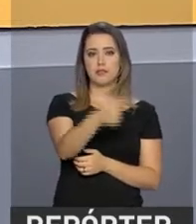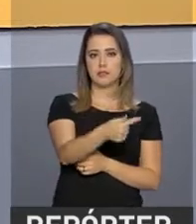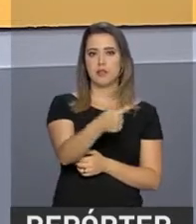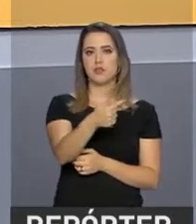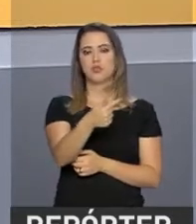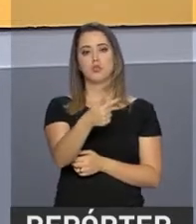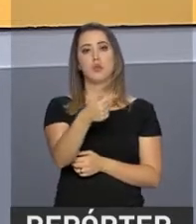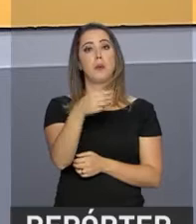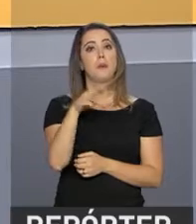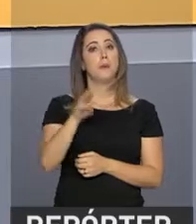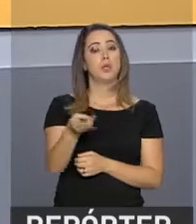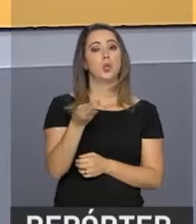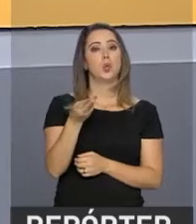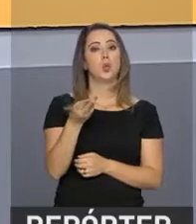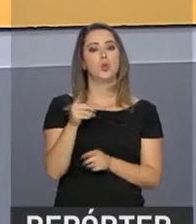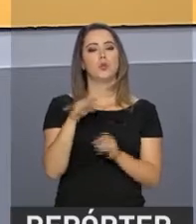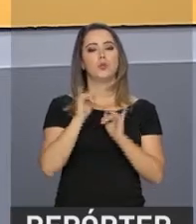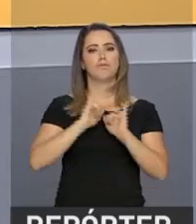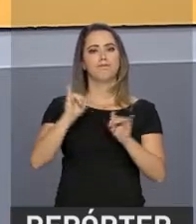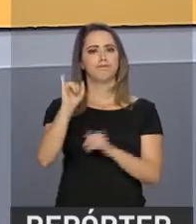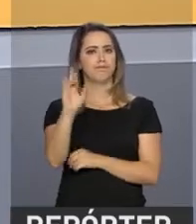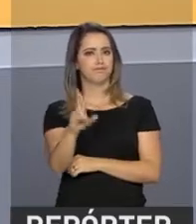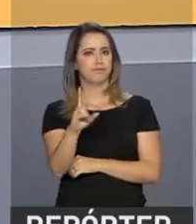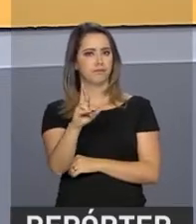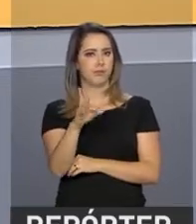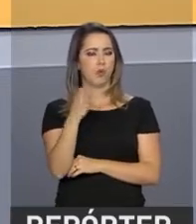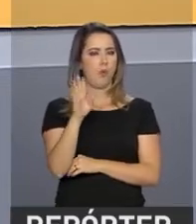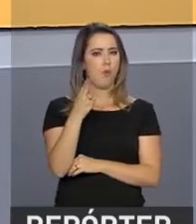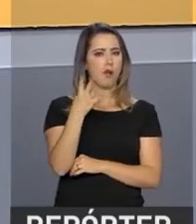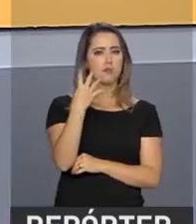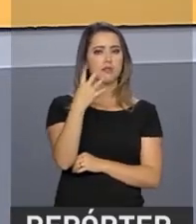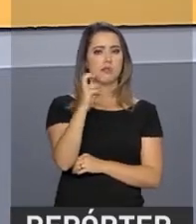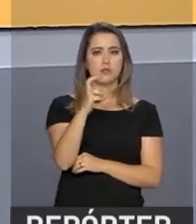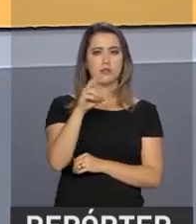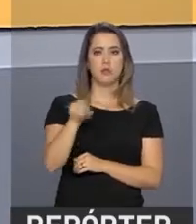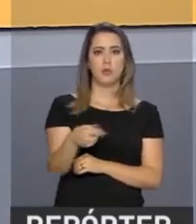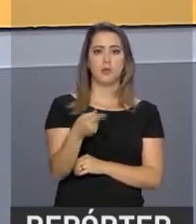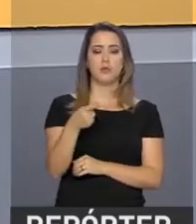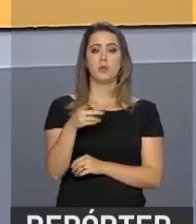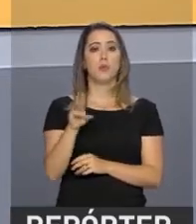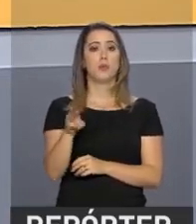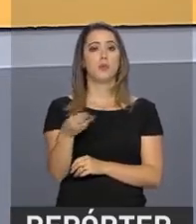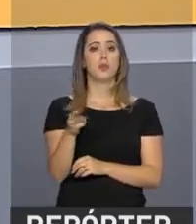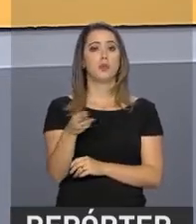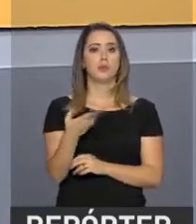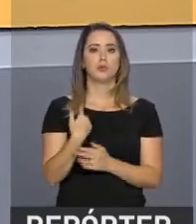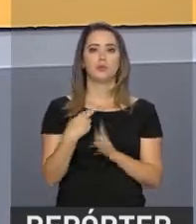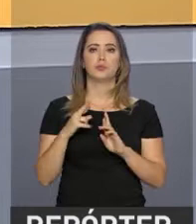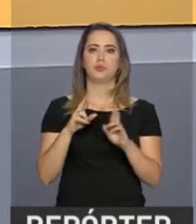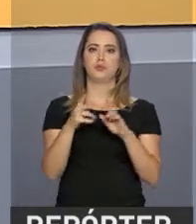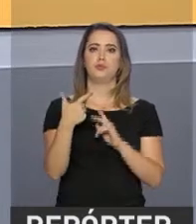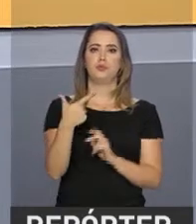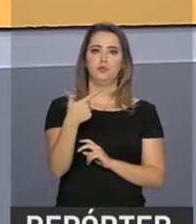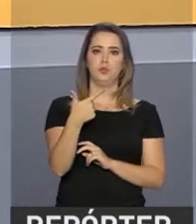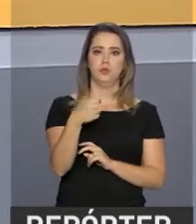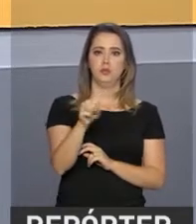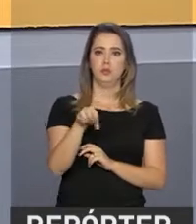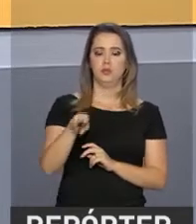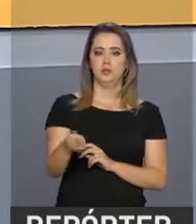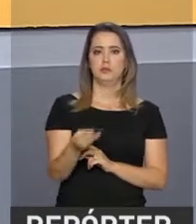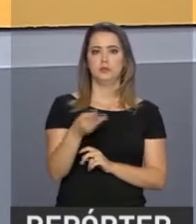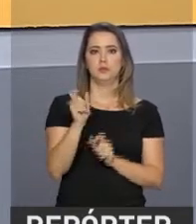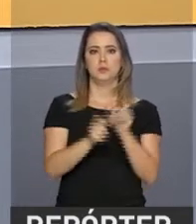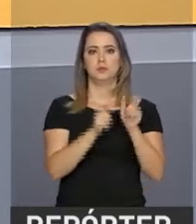797 mil declarações, uma média de quase 5 mil por minuto. A expectativa é que 28 milhões e 800